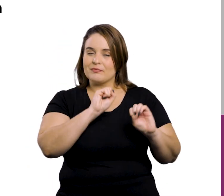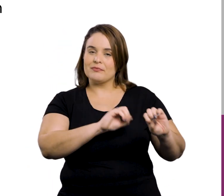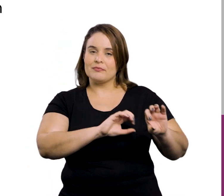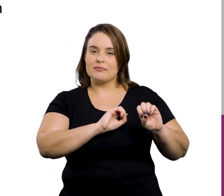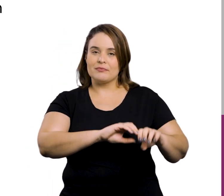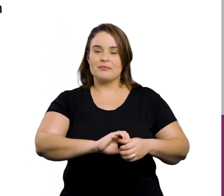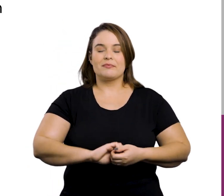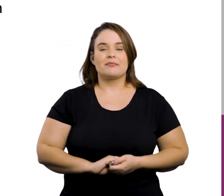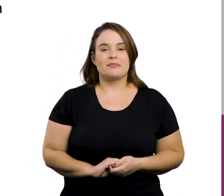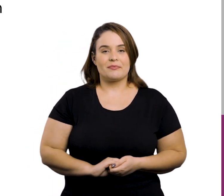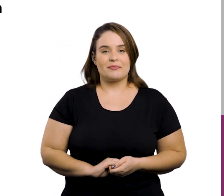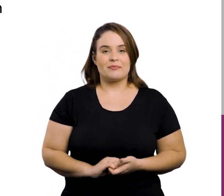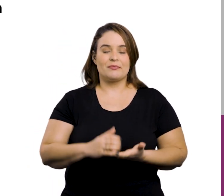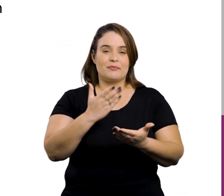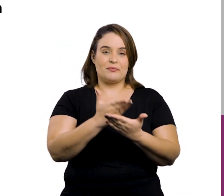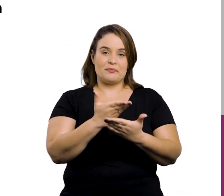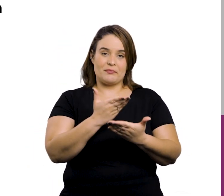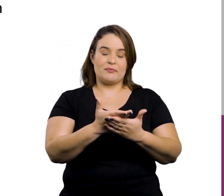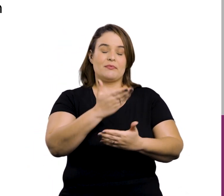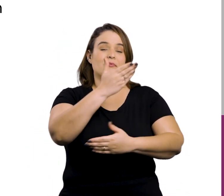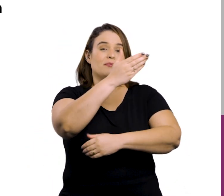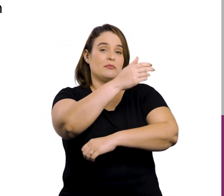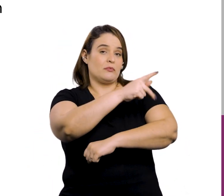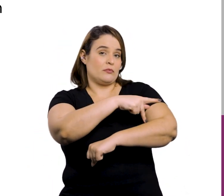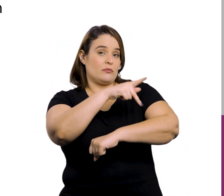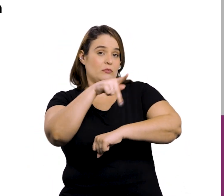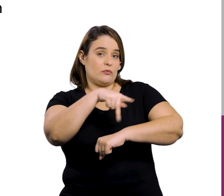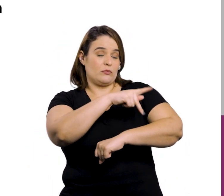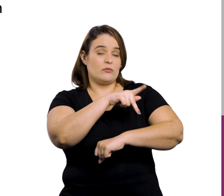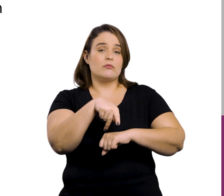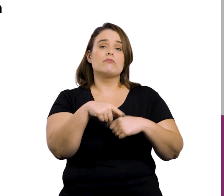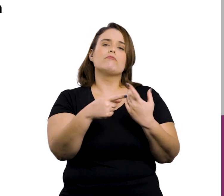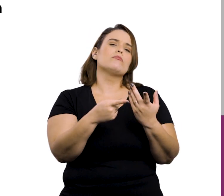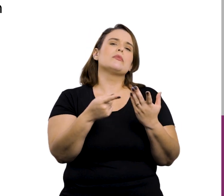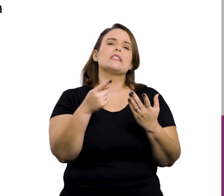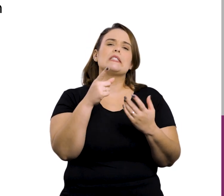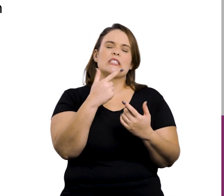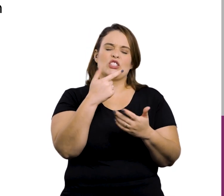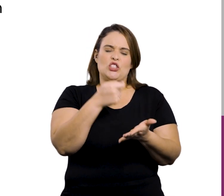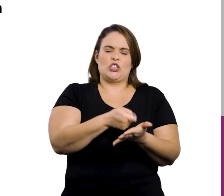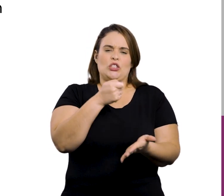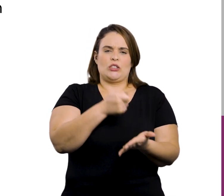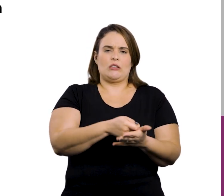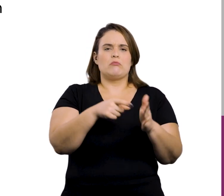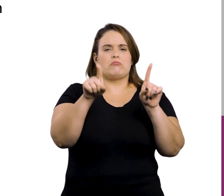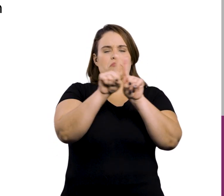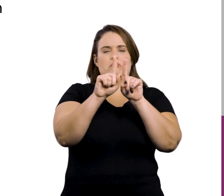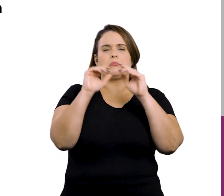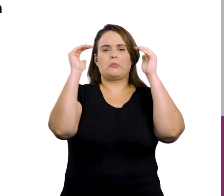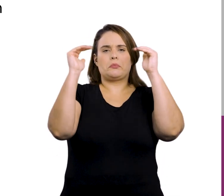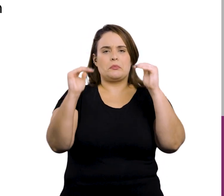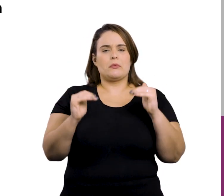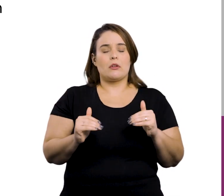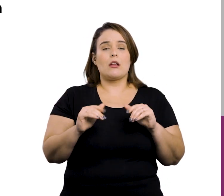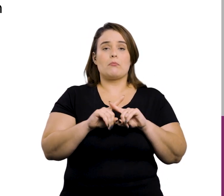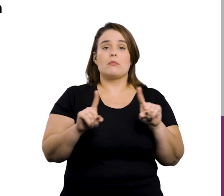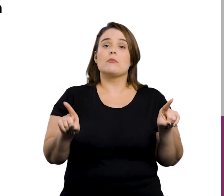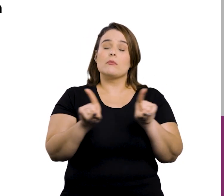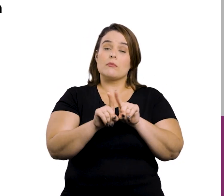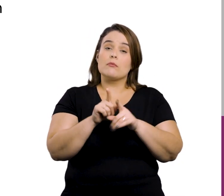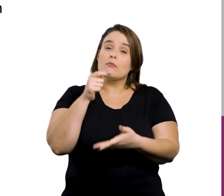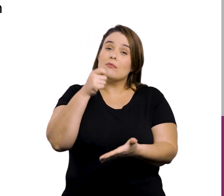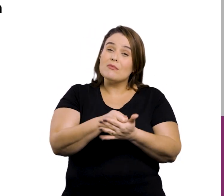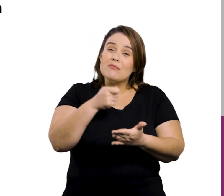e ensinar. Estudantes e professores passam a ser submetidos não só às normas rígidas e hierárquicas, mas